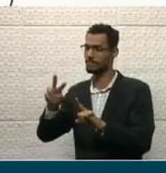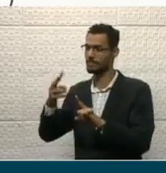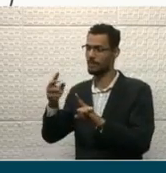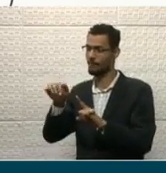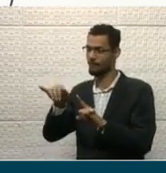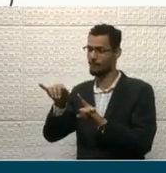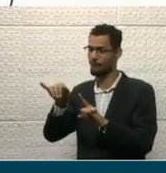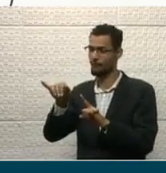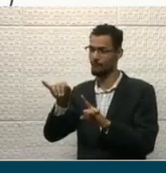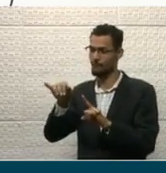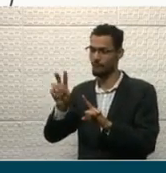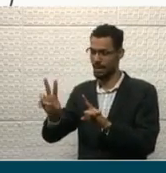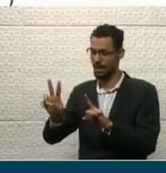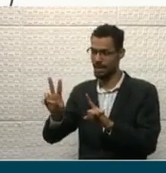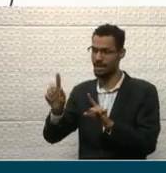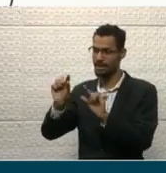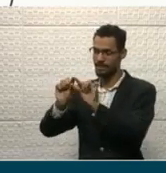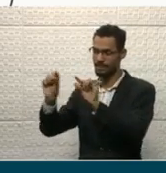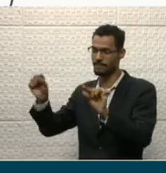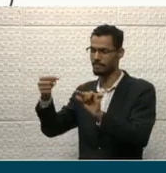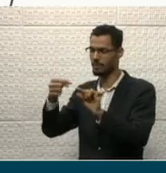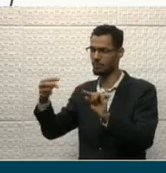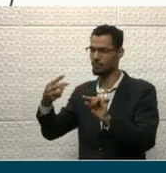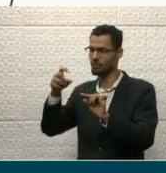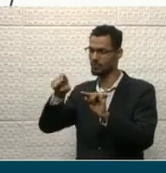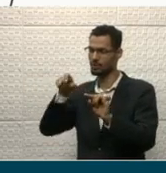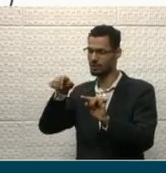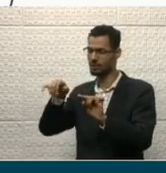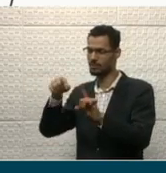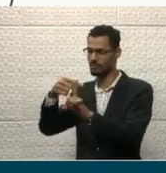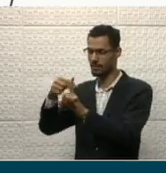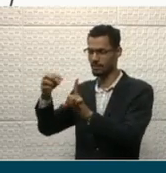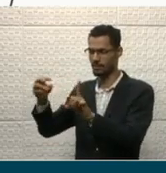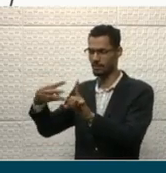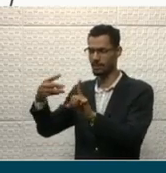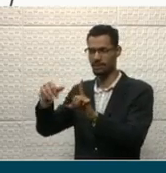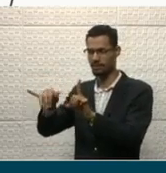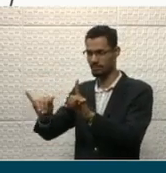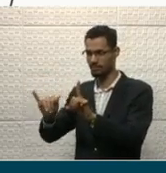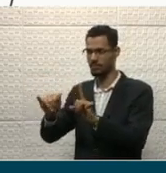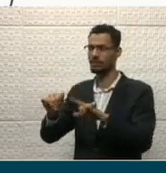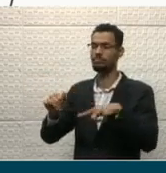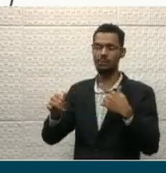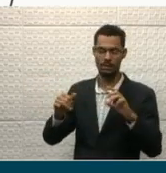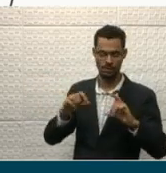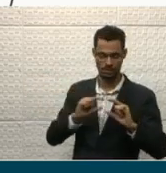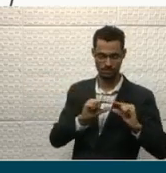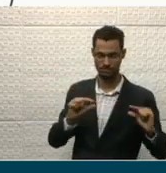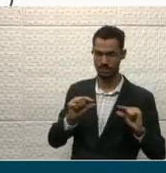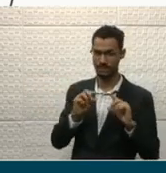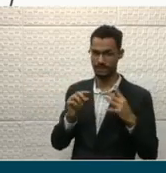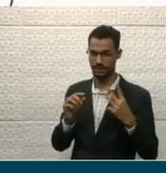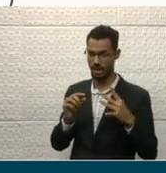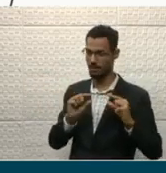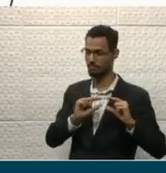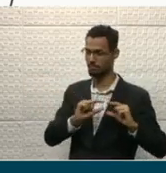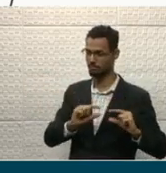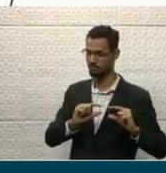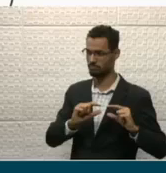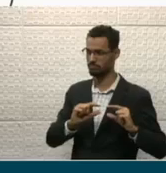V. Vou obter menos 2x mais 3y. Tomo a terceira linha da matriz